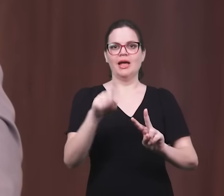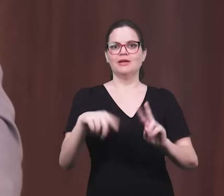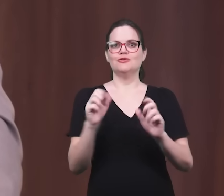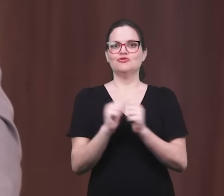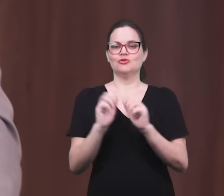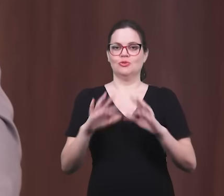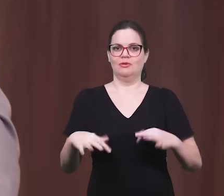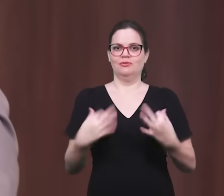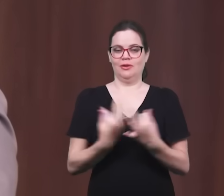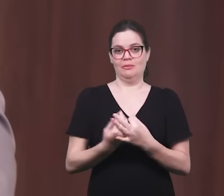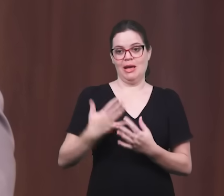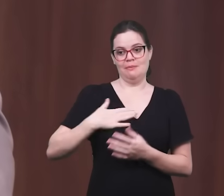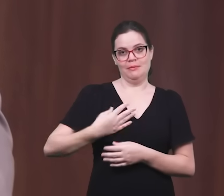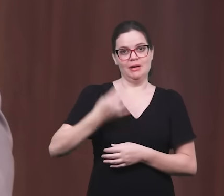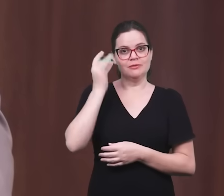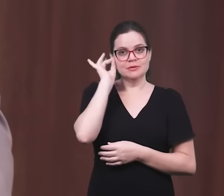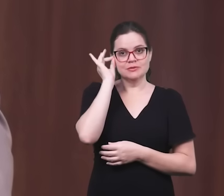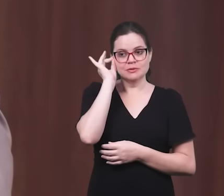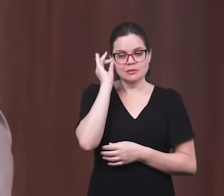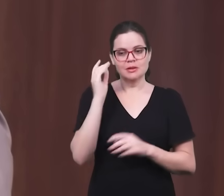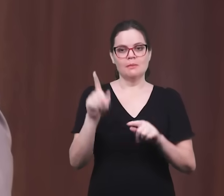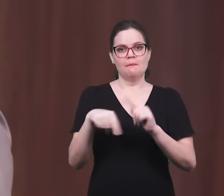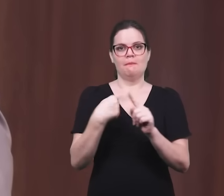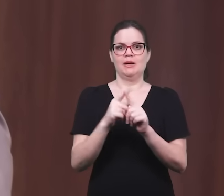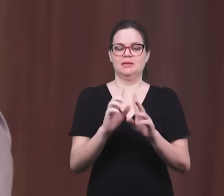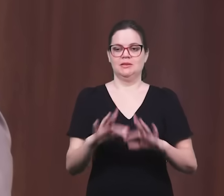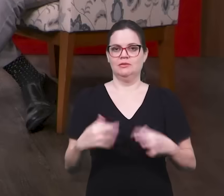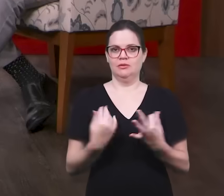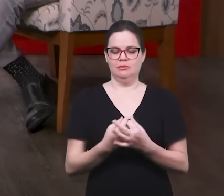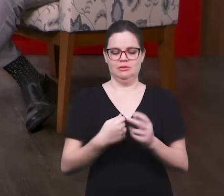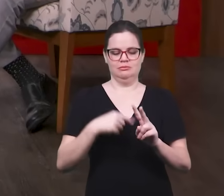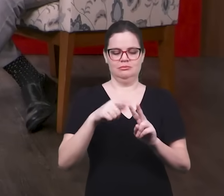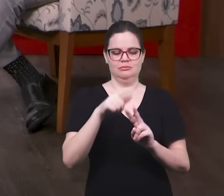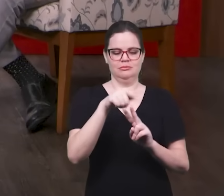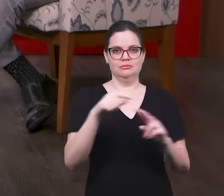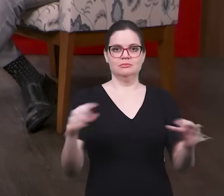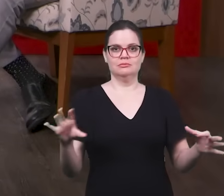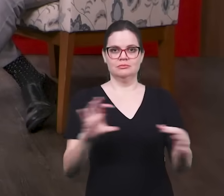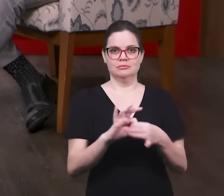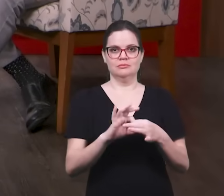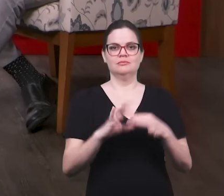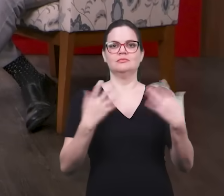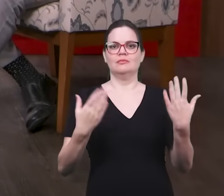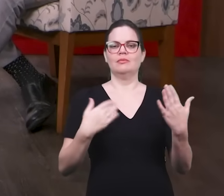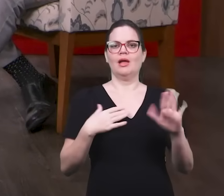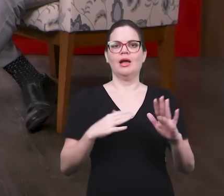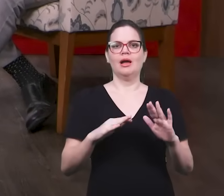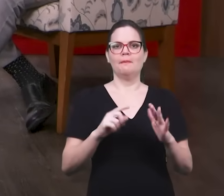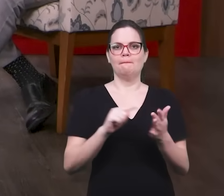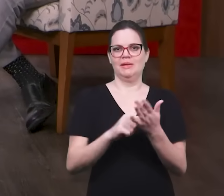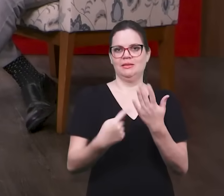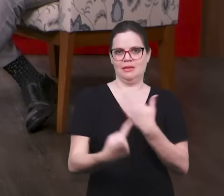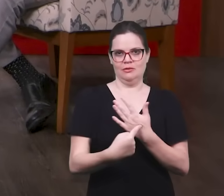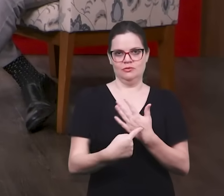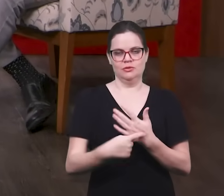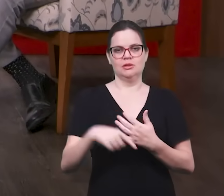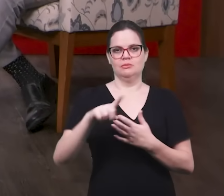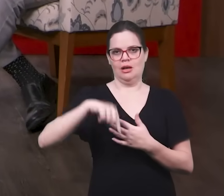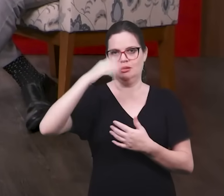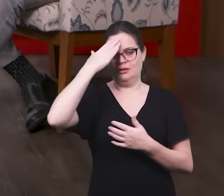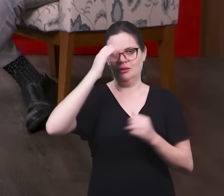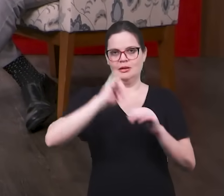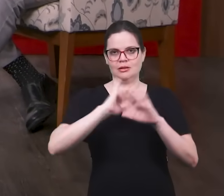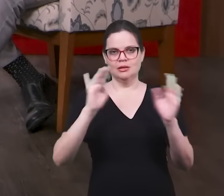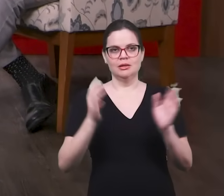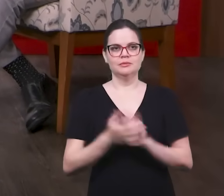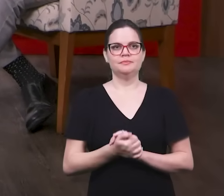natureza desses dois pássaros. E de forma didática, para entendermos um